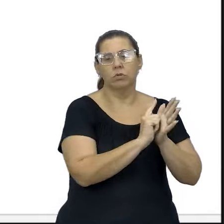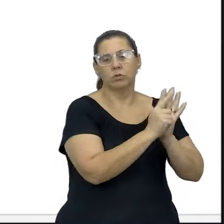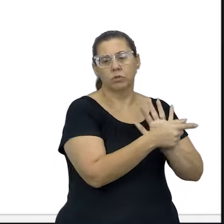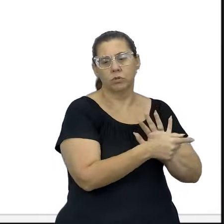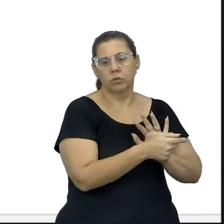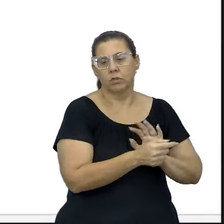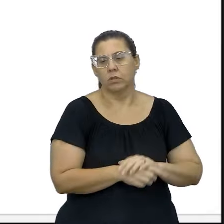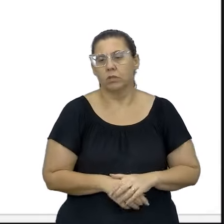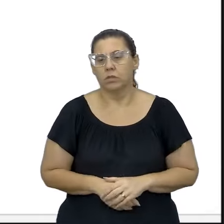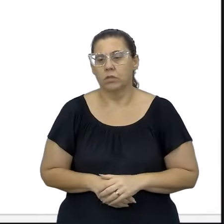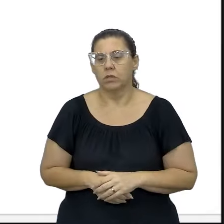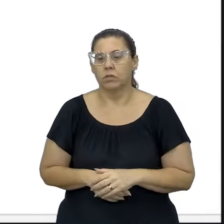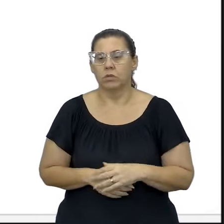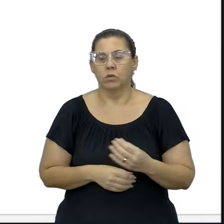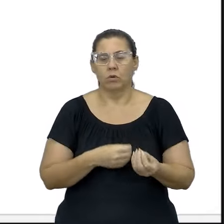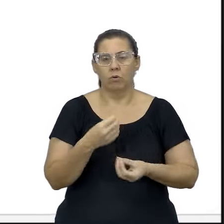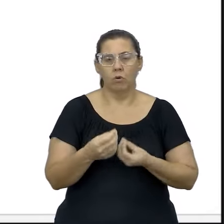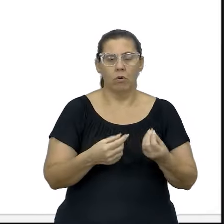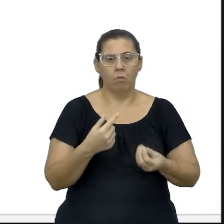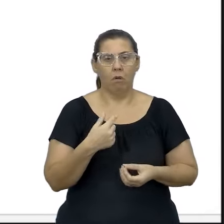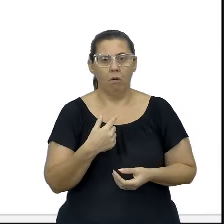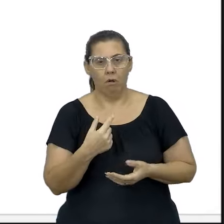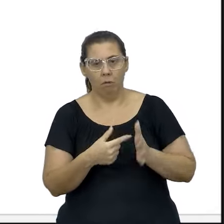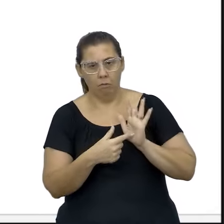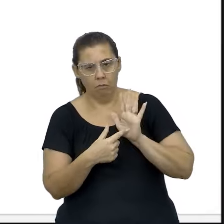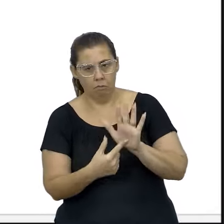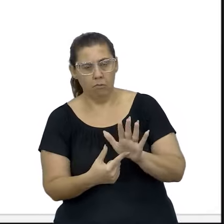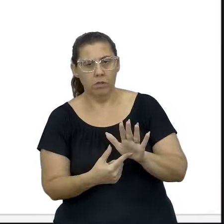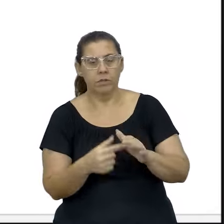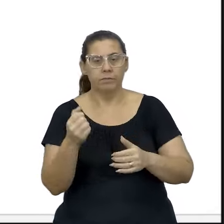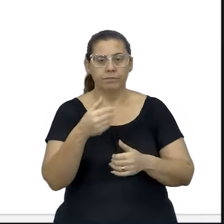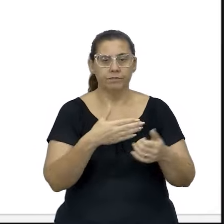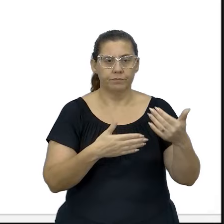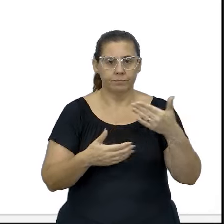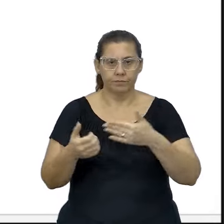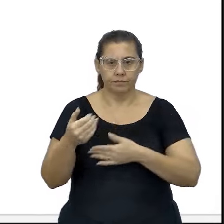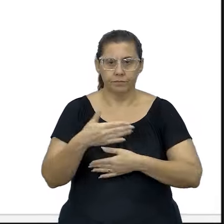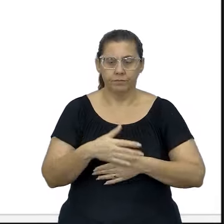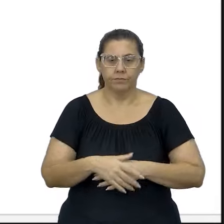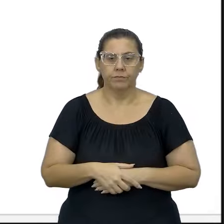sua finalidade, como eu venho marcando aqui nesse slide.